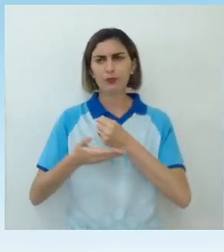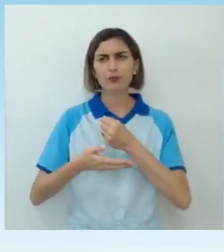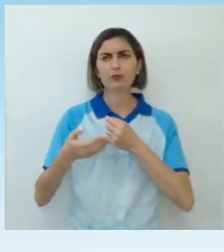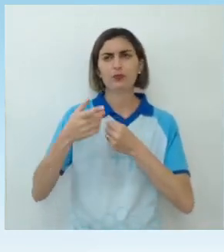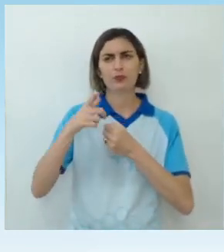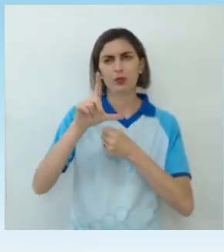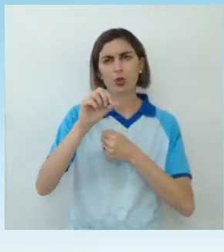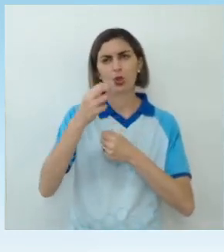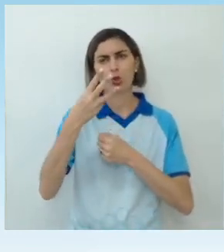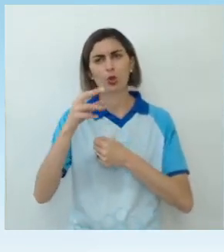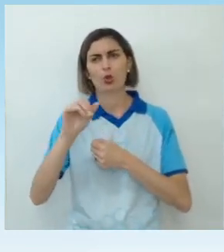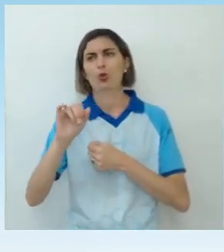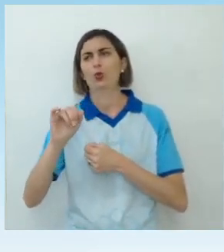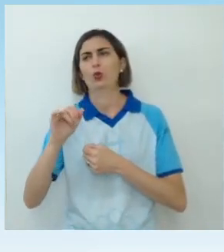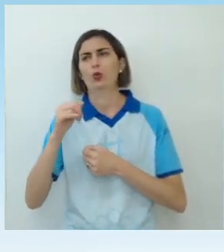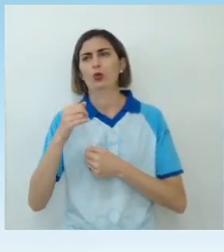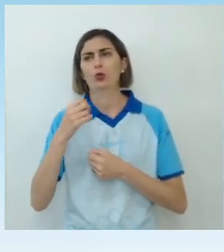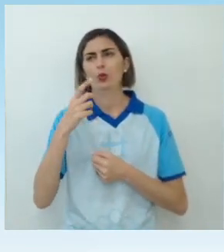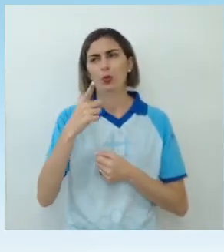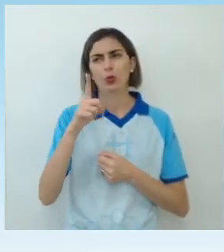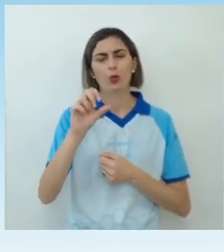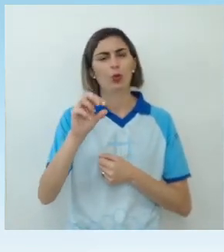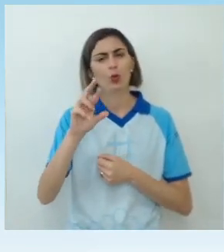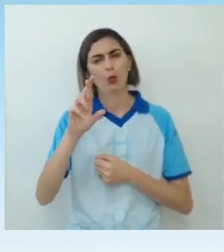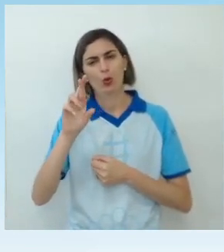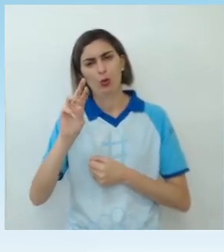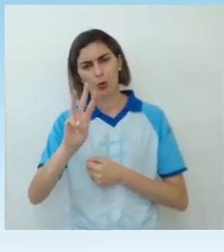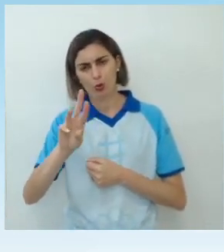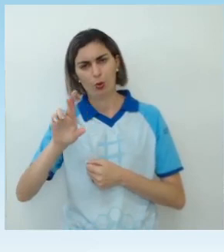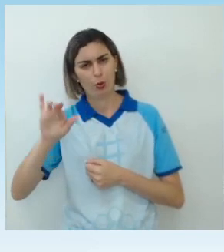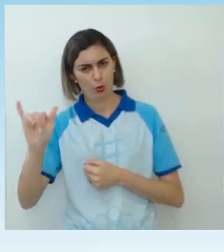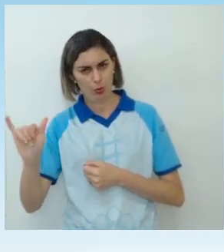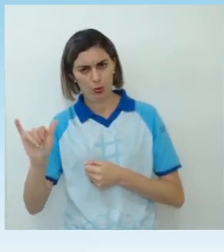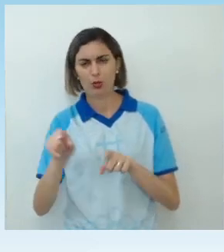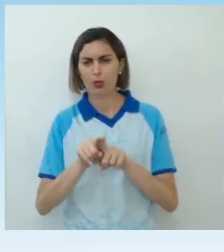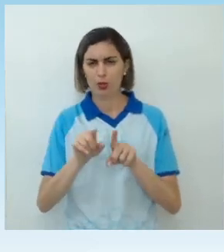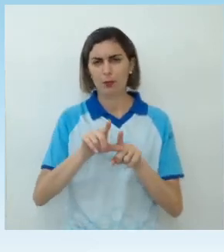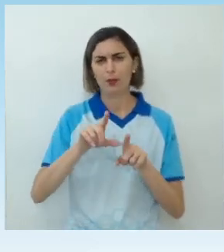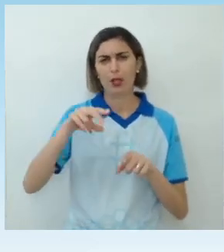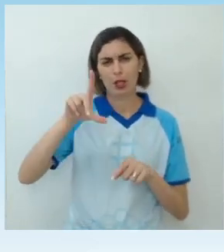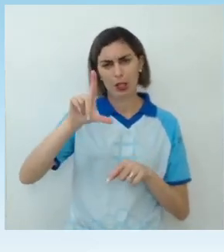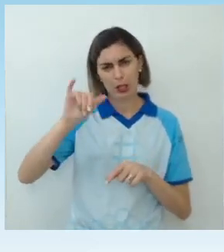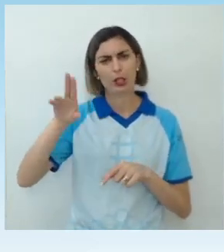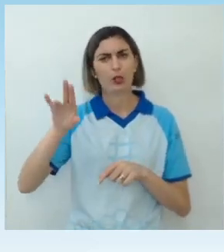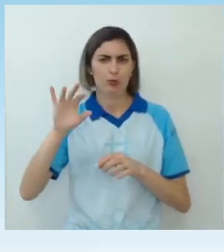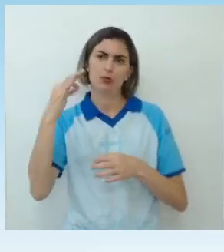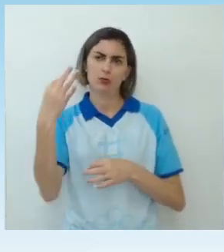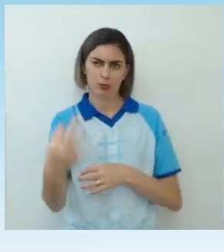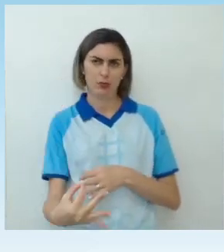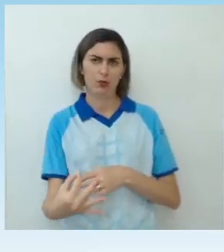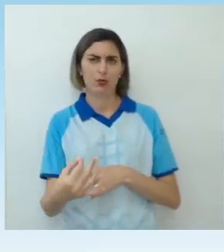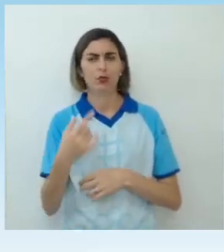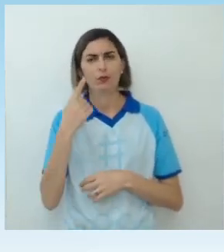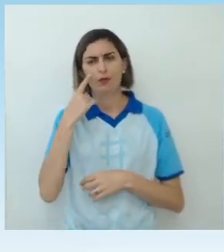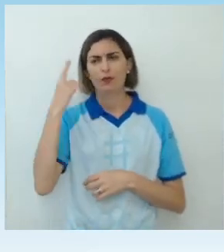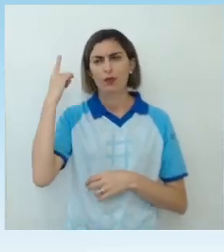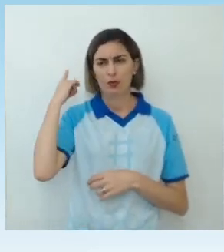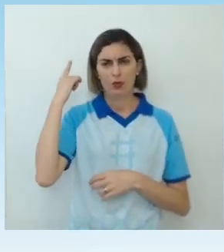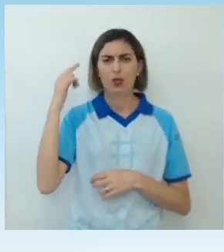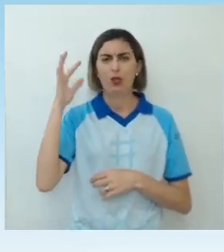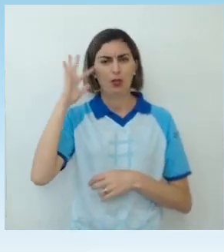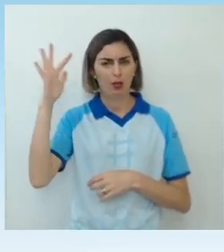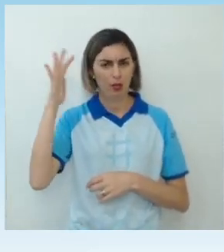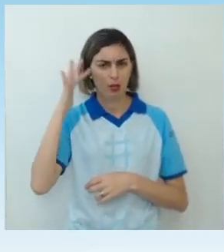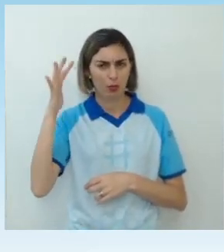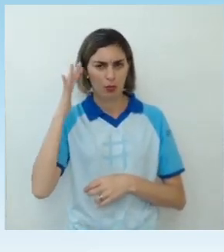Lowry também vai ser de Lewis, aí estaria correto. Então a alternativa lá, ó, segundo a teoria